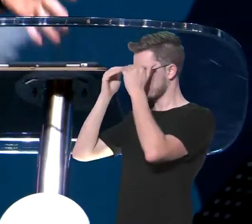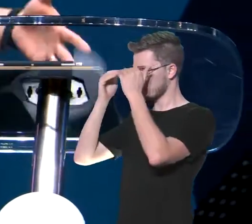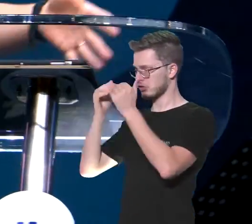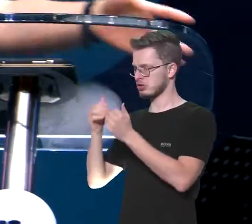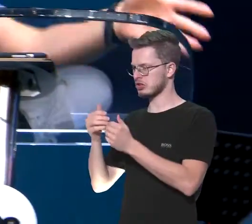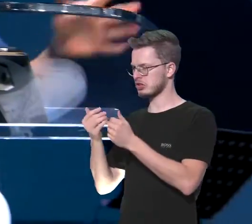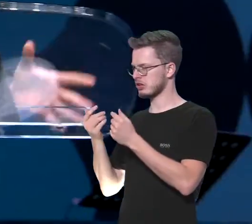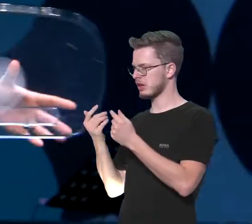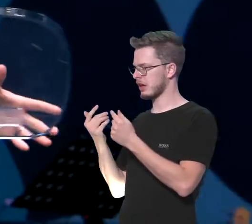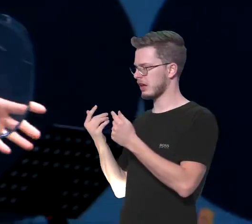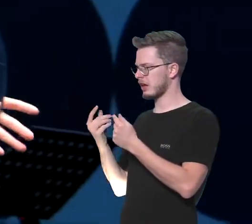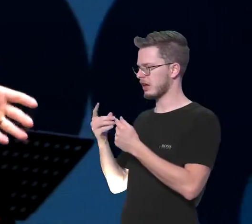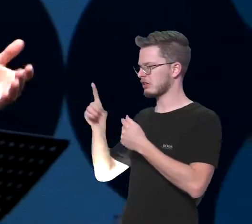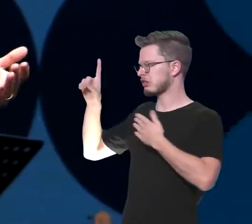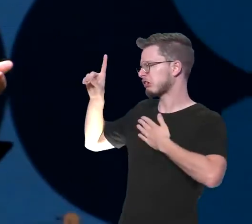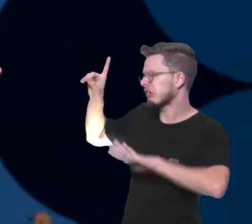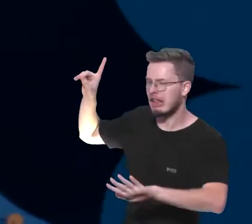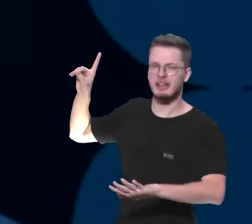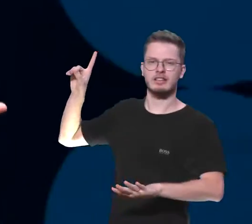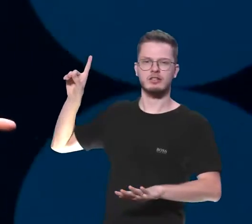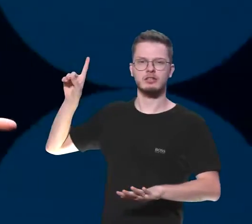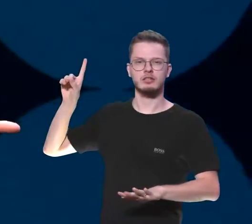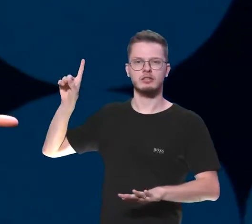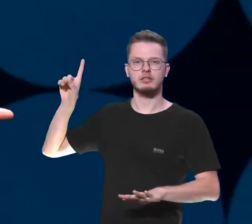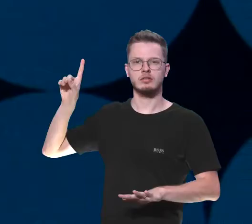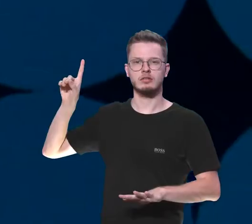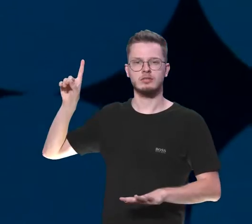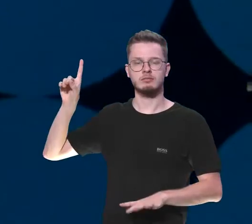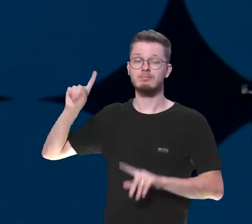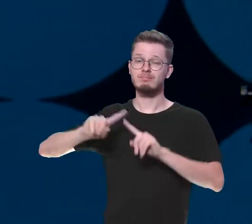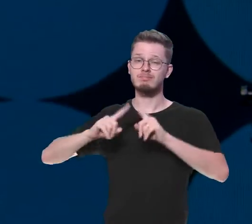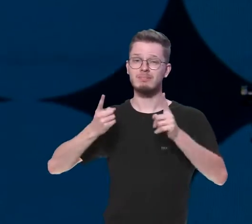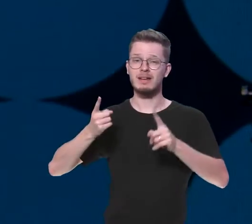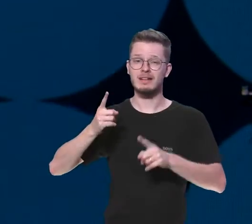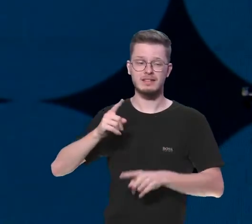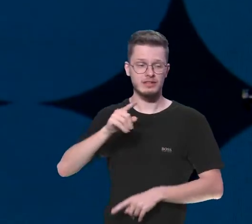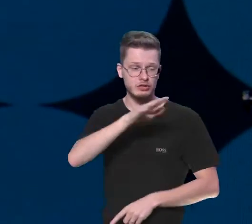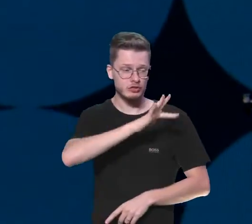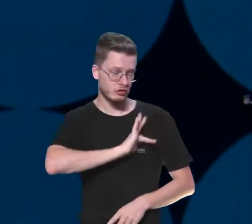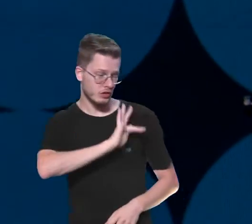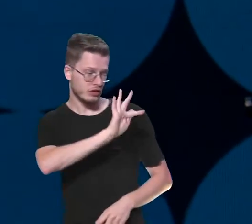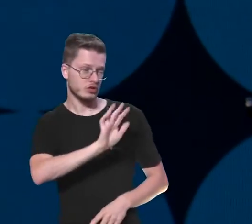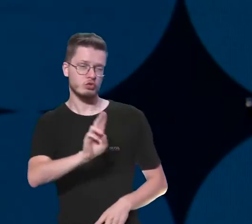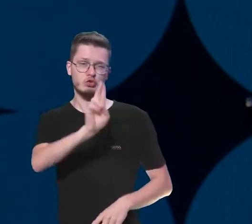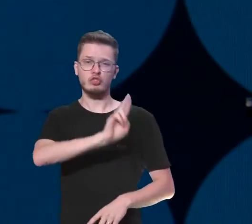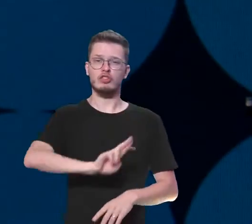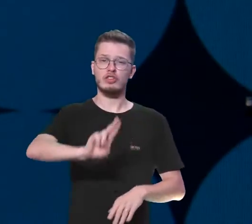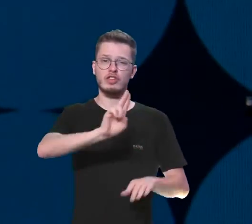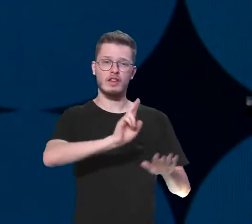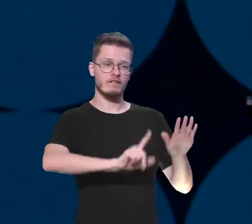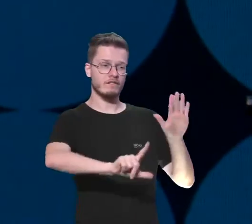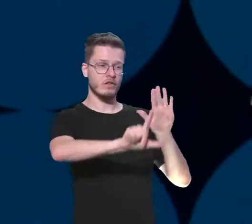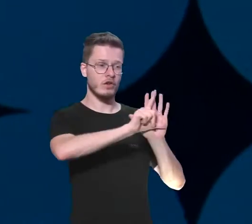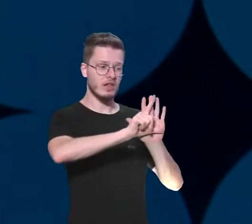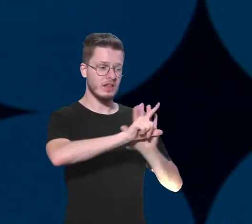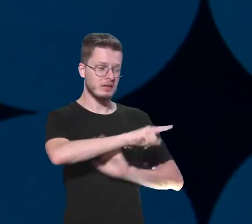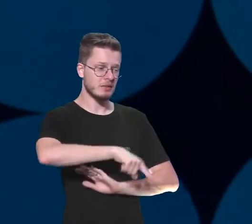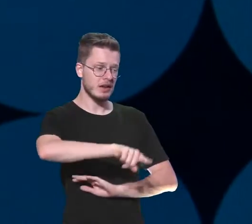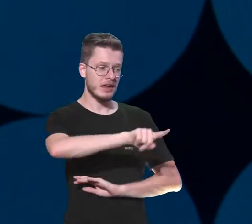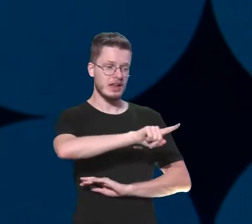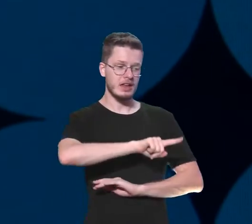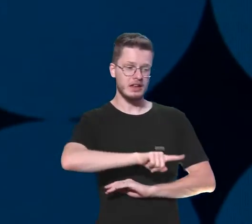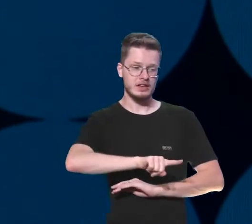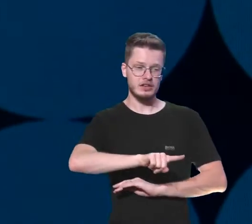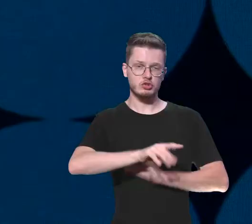e ferindo o seu coração, e eles usavam essa lei para justificar a sua própria conduta religiosa diante dos